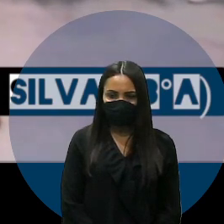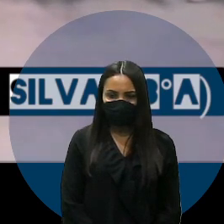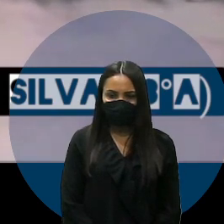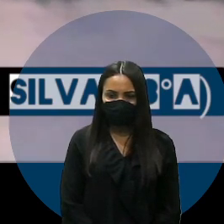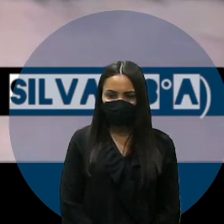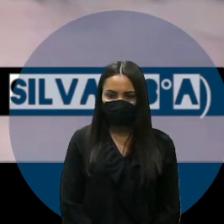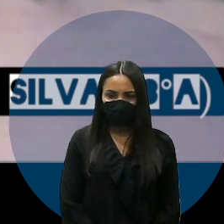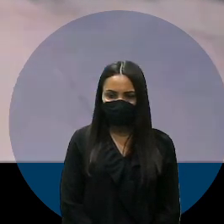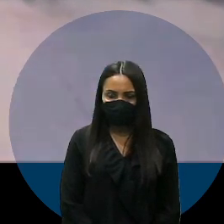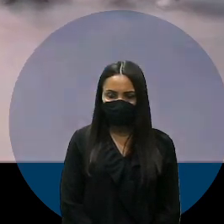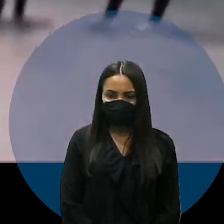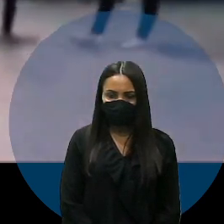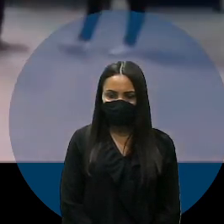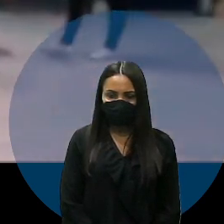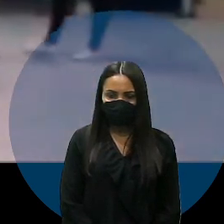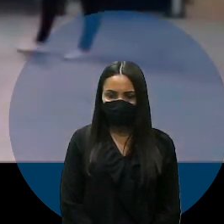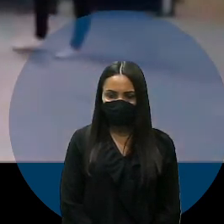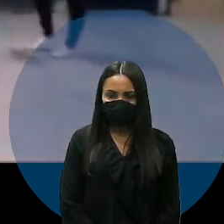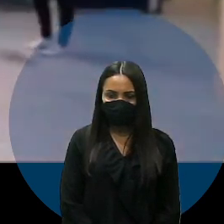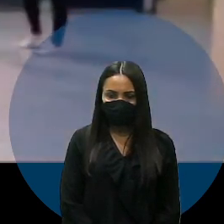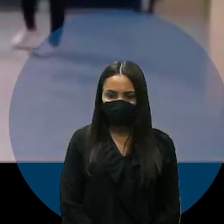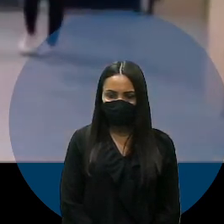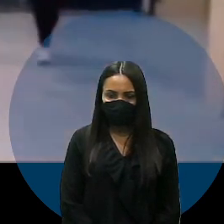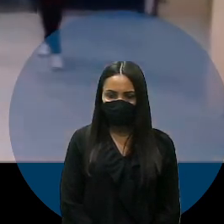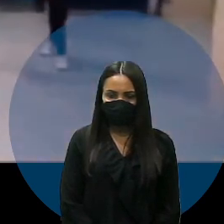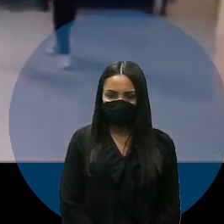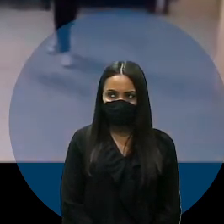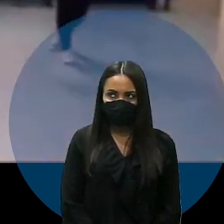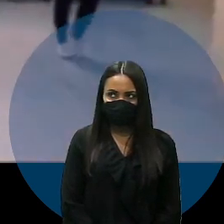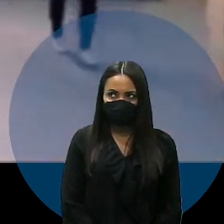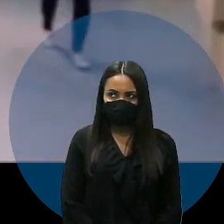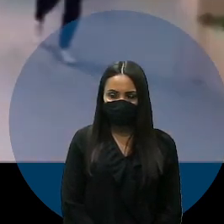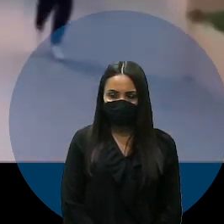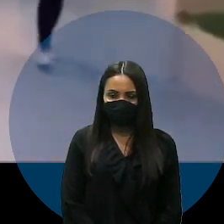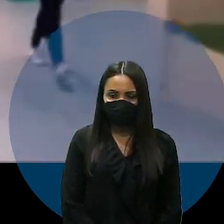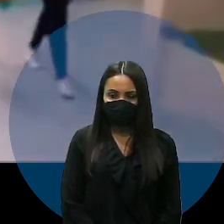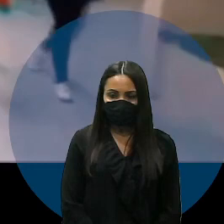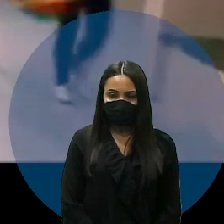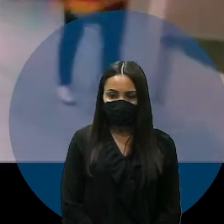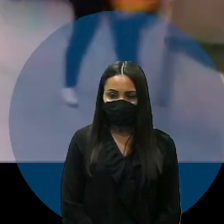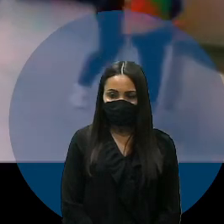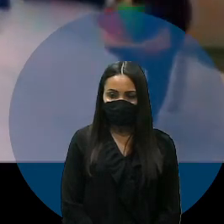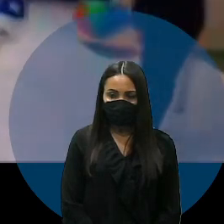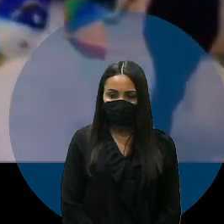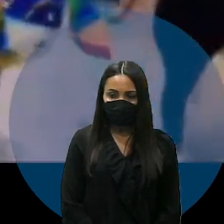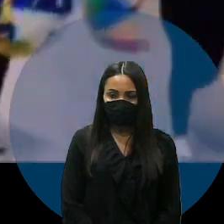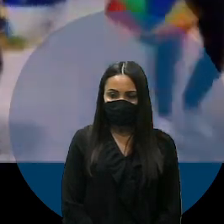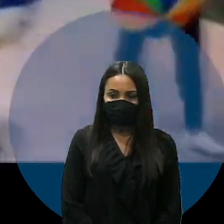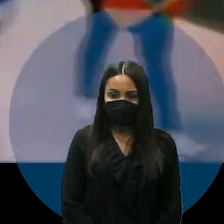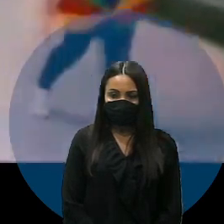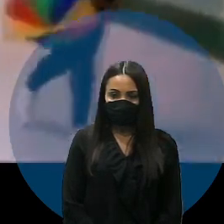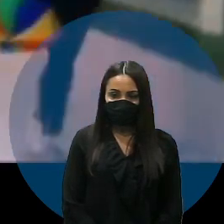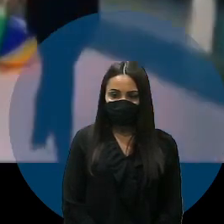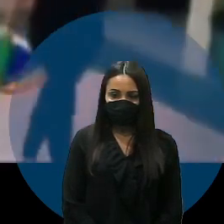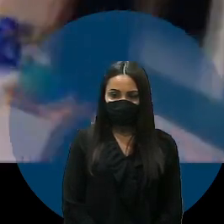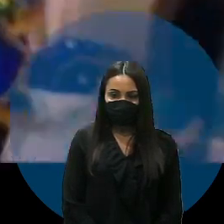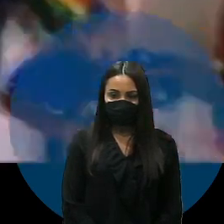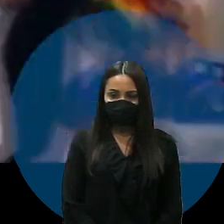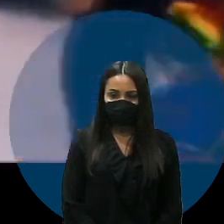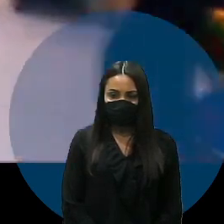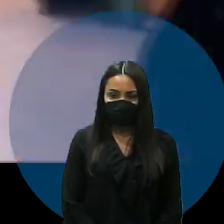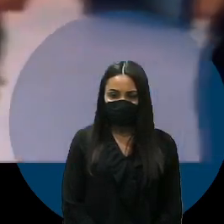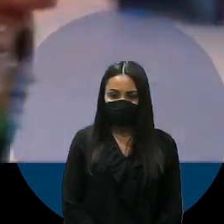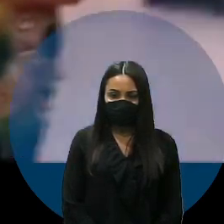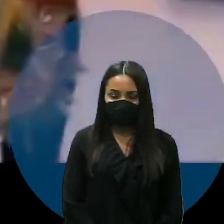Vitalino, dançando uma ciranda em Itamaracá. Eu sou o verso de Carlos Pena Filho, no frevo de Capiba, ao